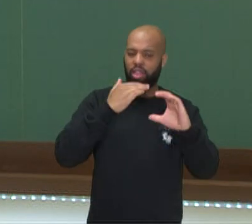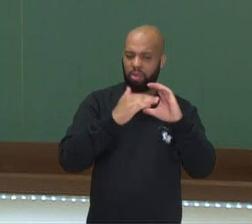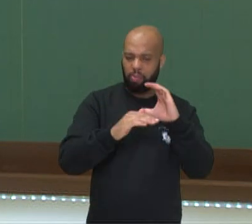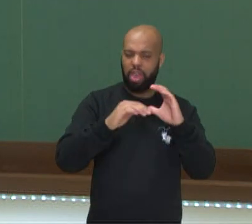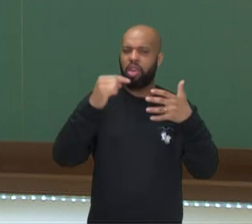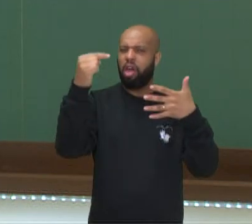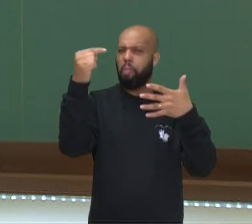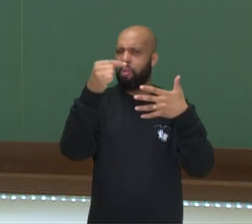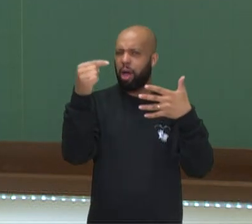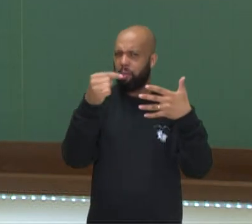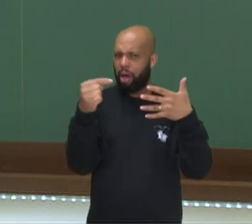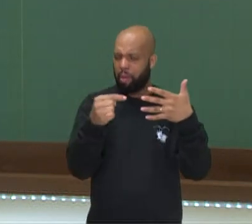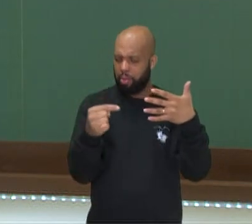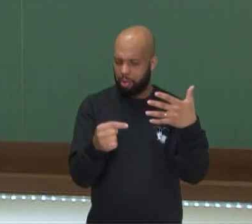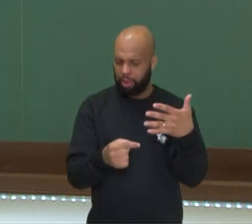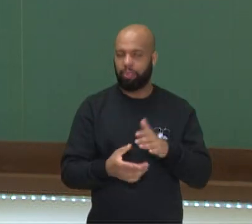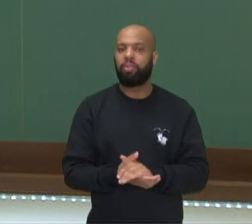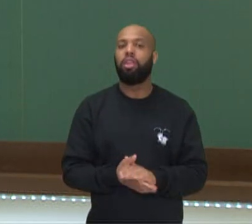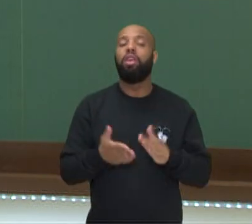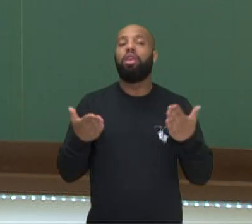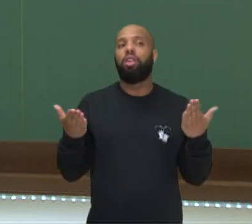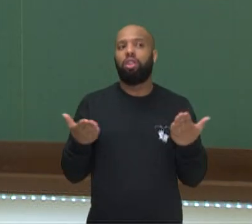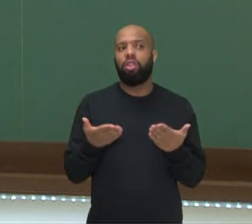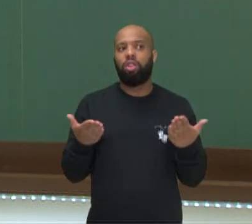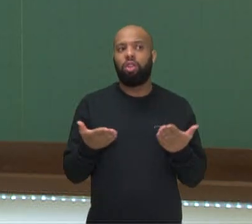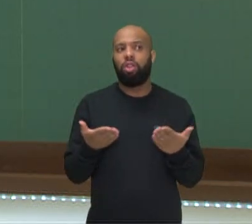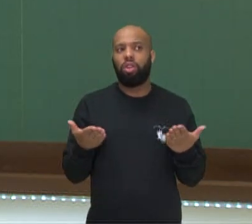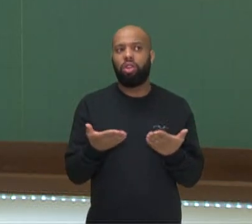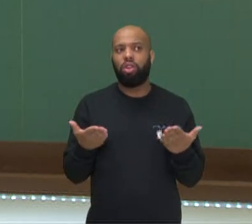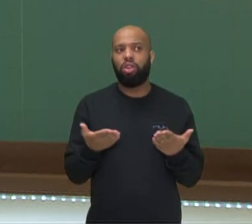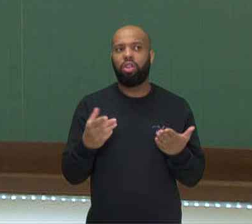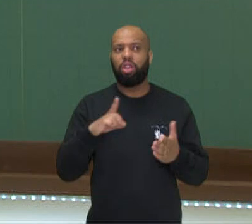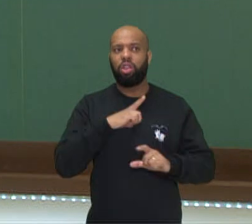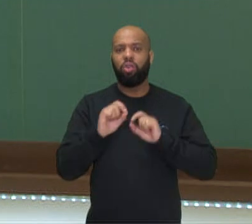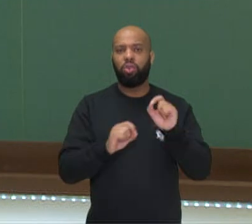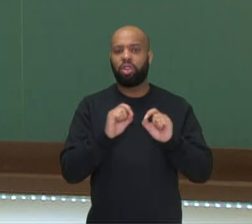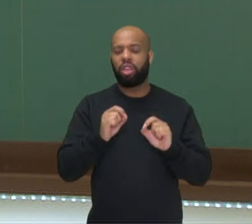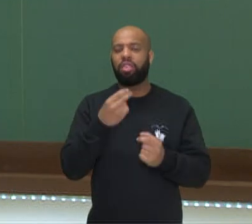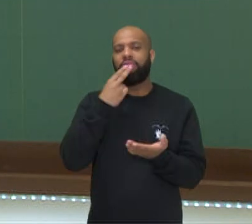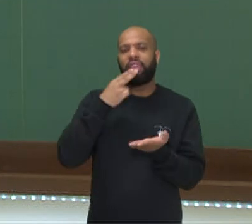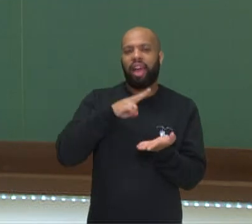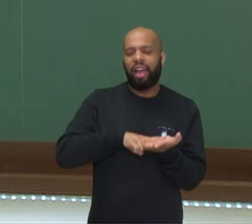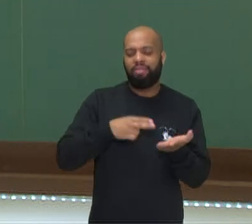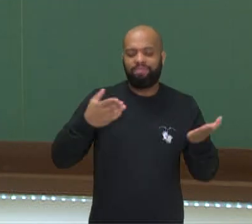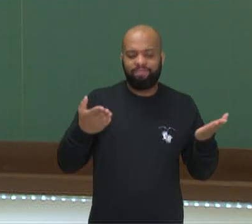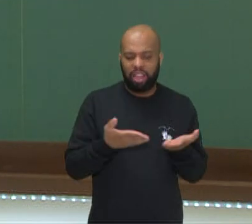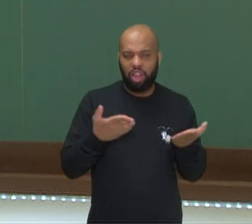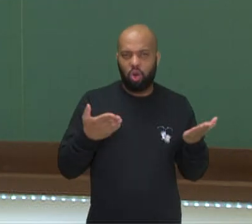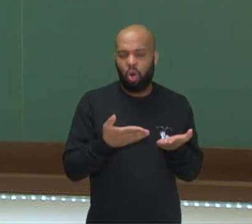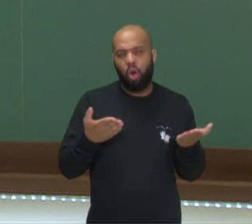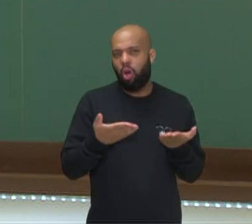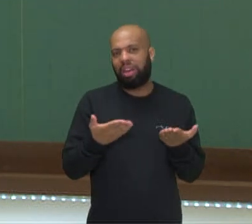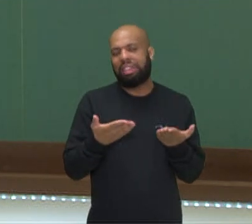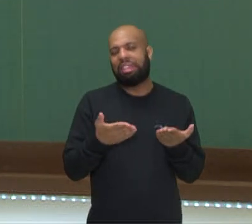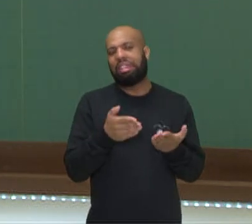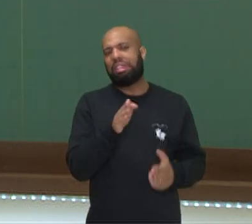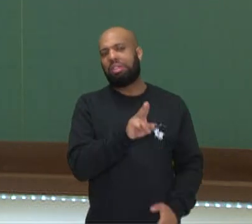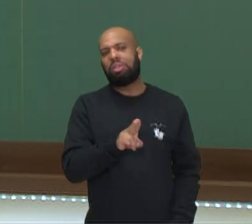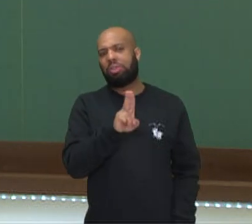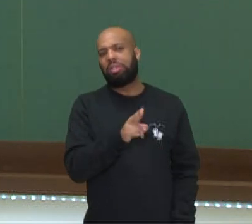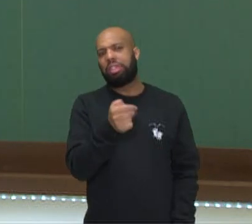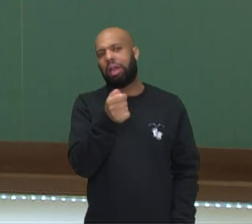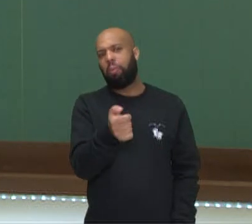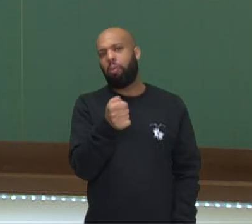outros. Então, hoje, o meio carta esse gênero não é utilizado